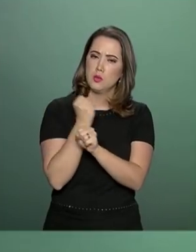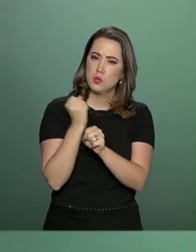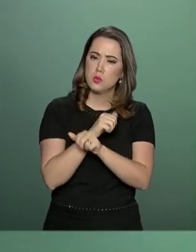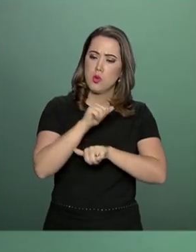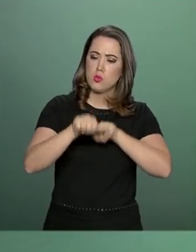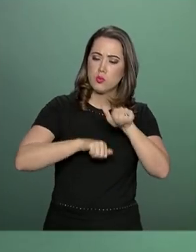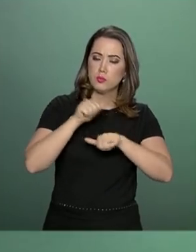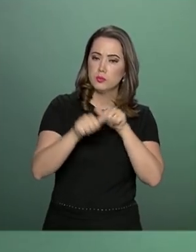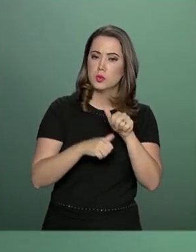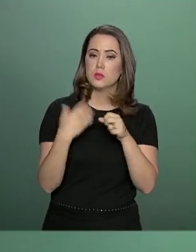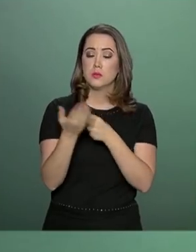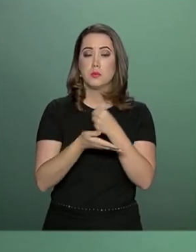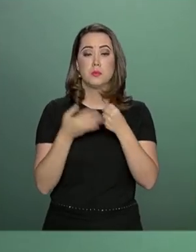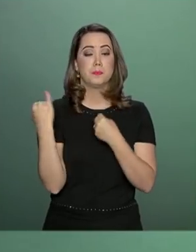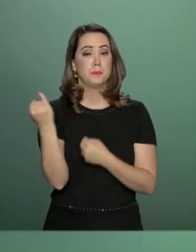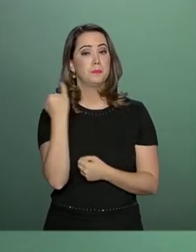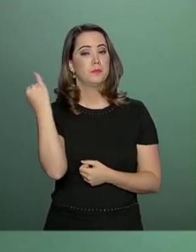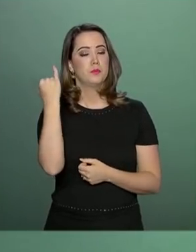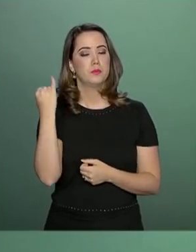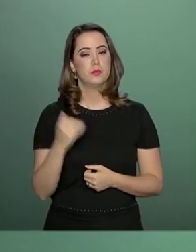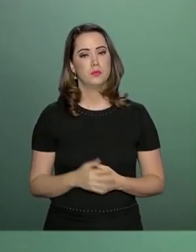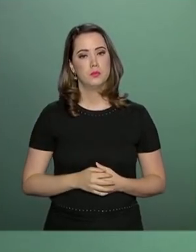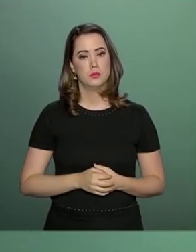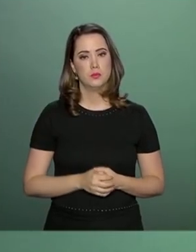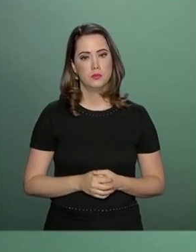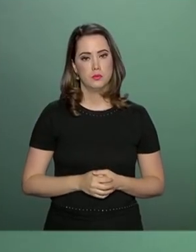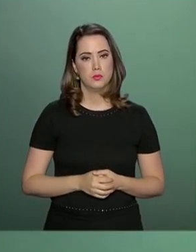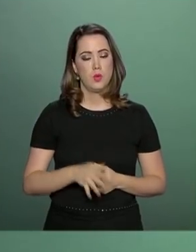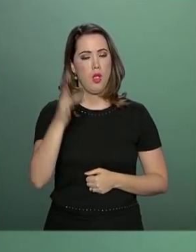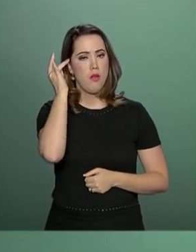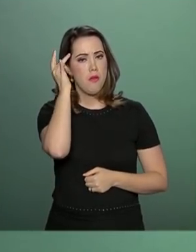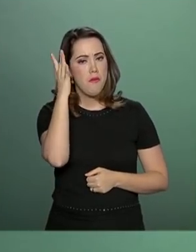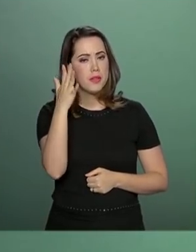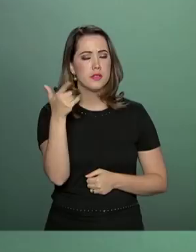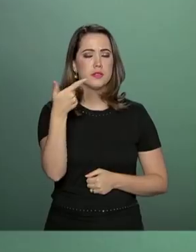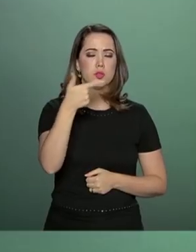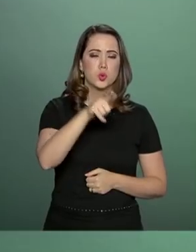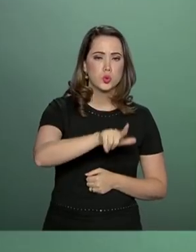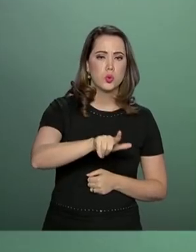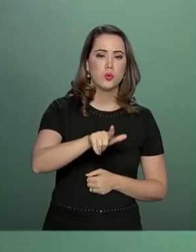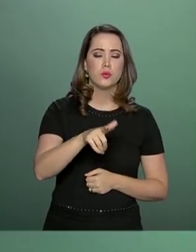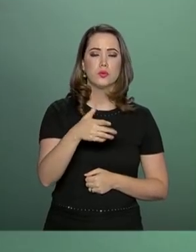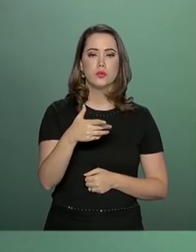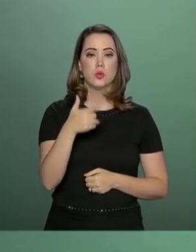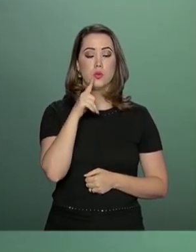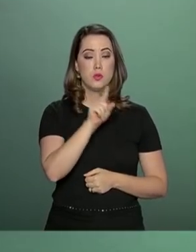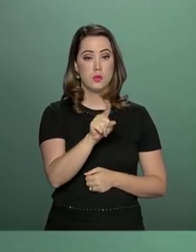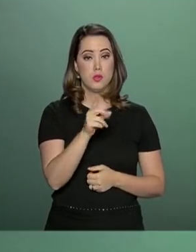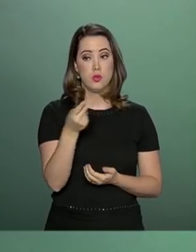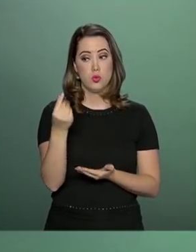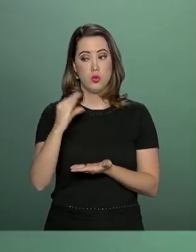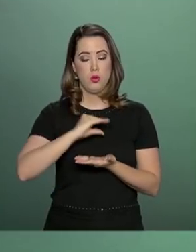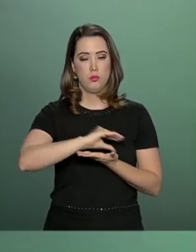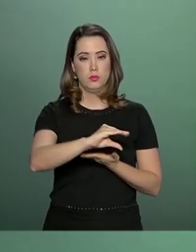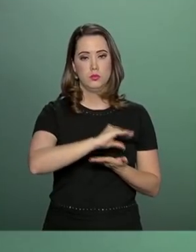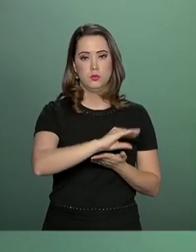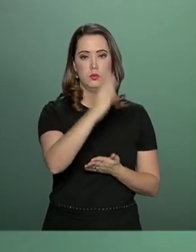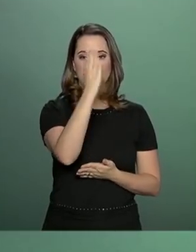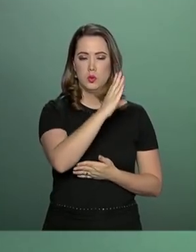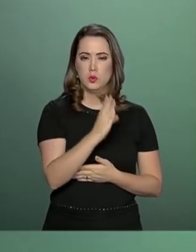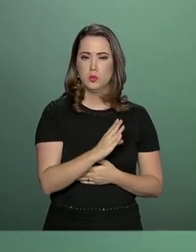estruturantes. Facilitar a recuperação do grau de investimentos